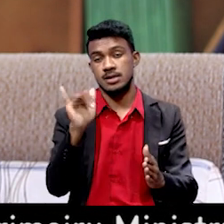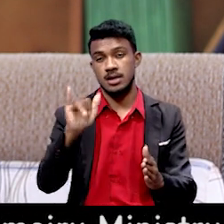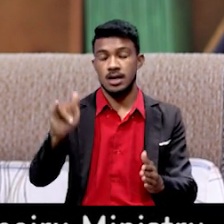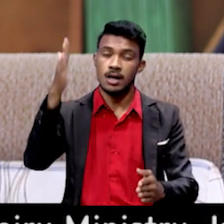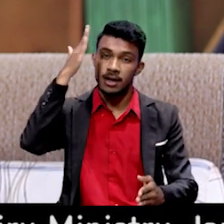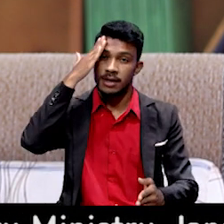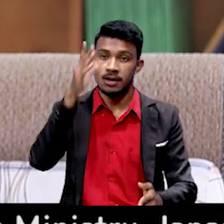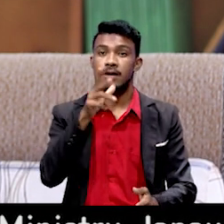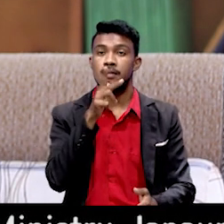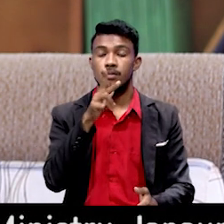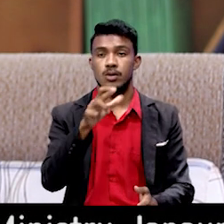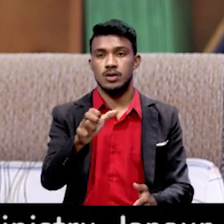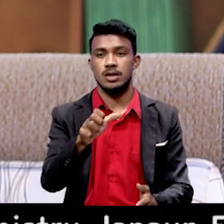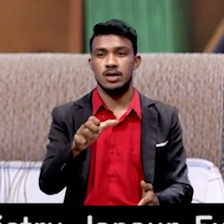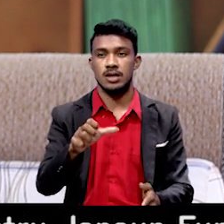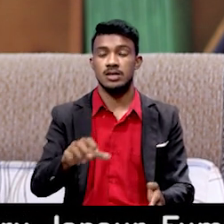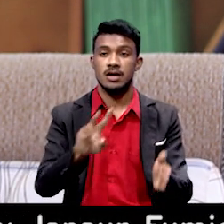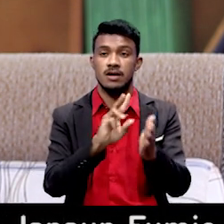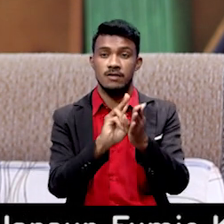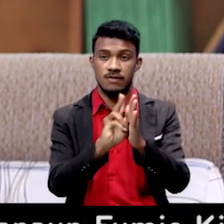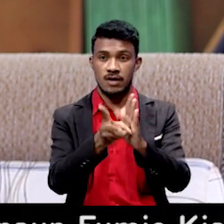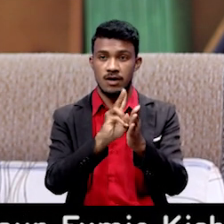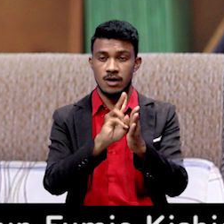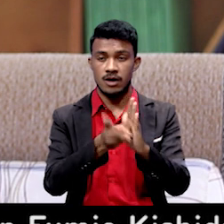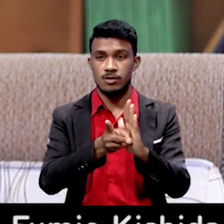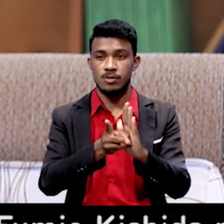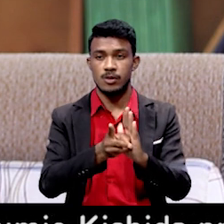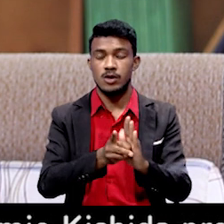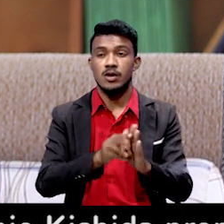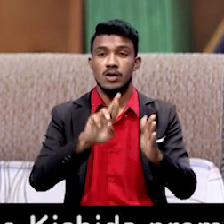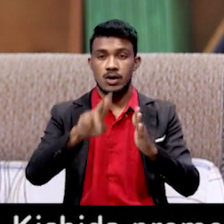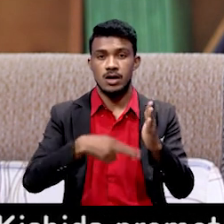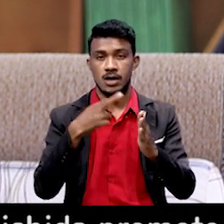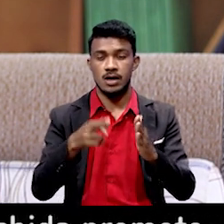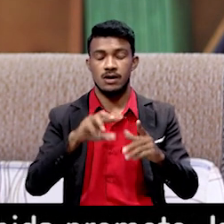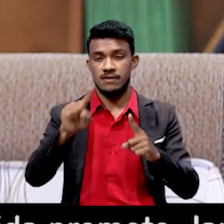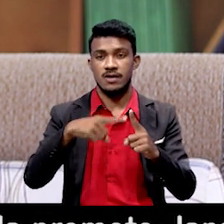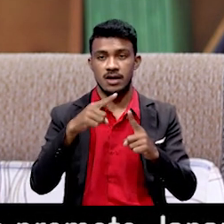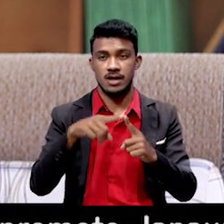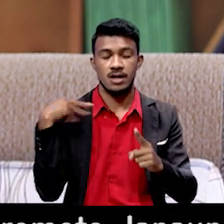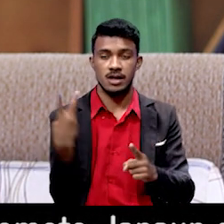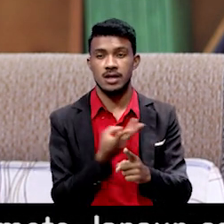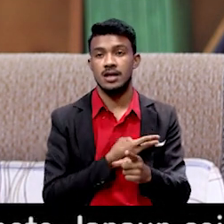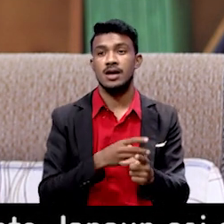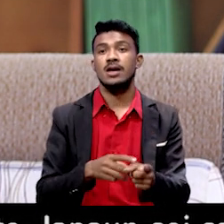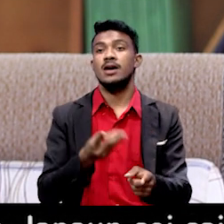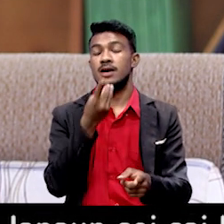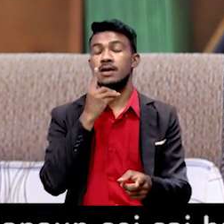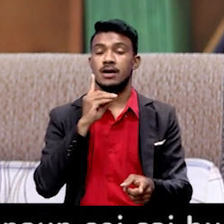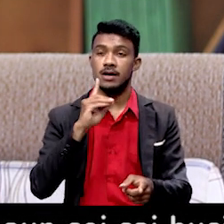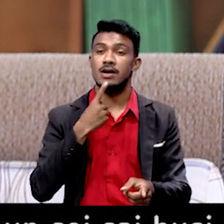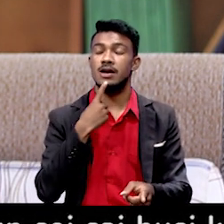portugues nina gramática, sira hatene nina estrutura wangira itaharuka sira hakere. Sira